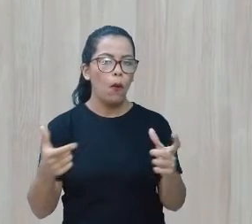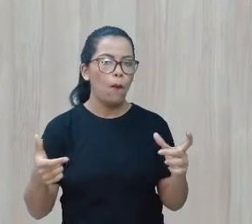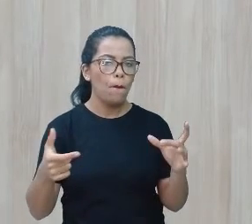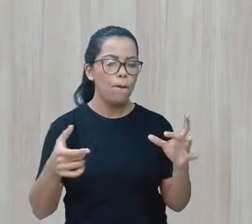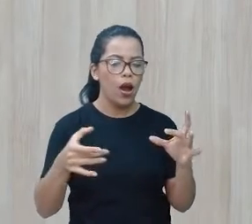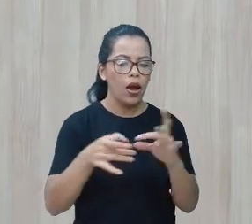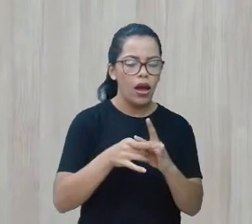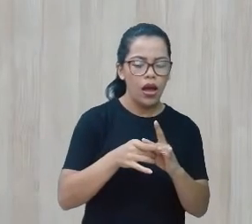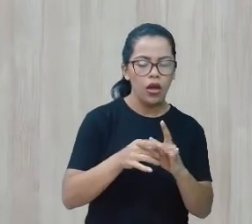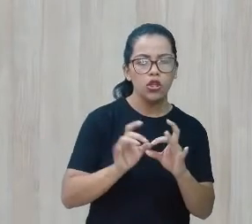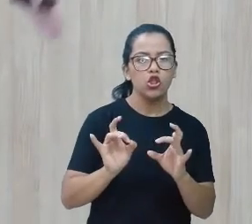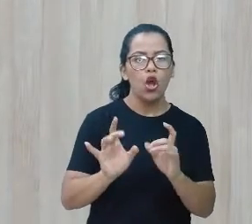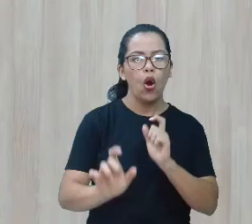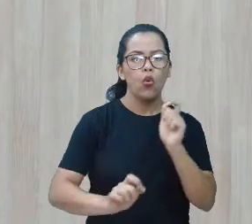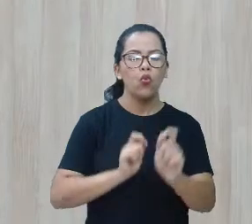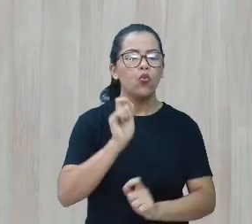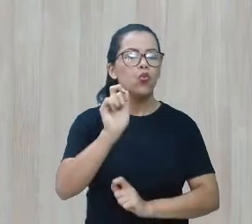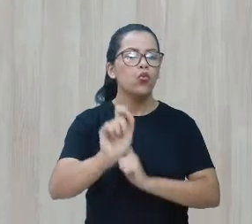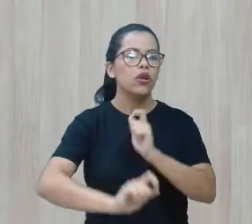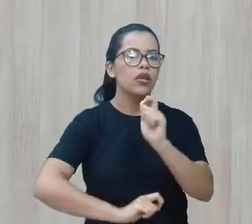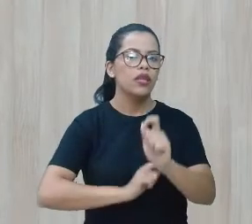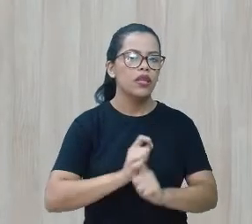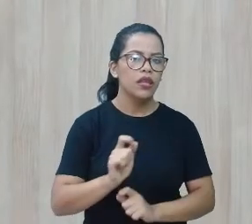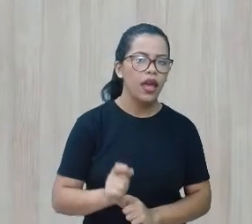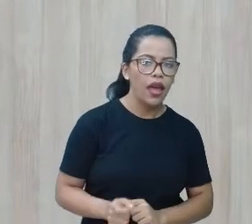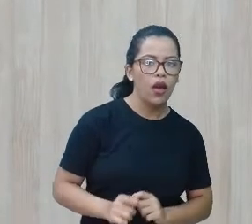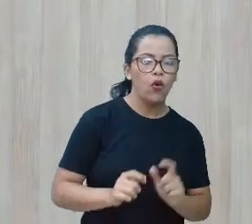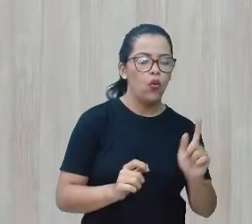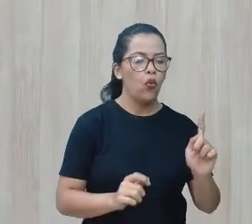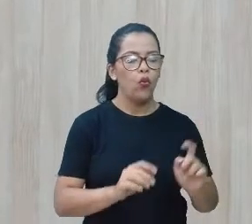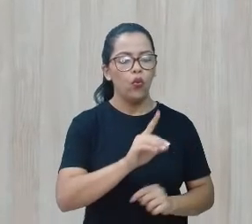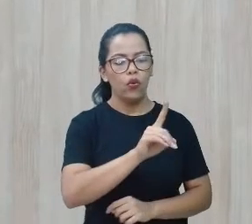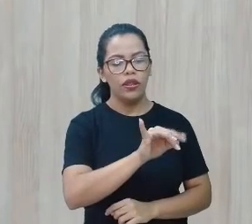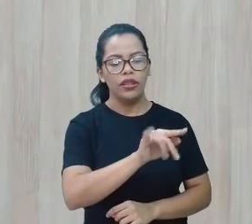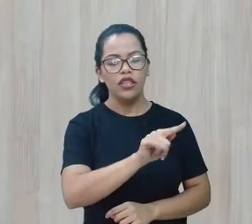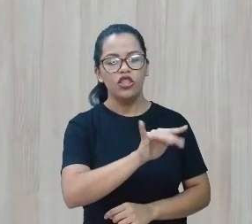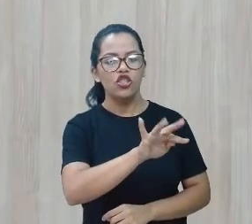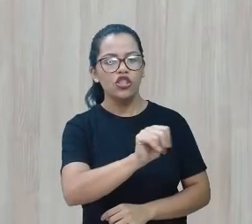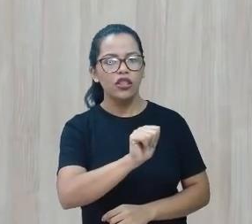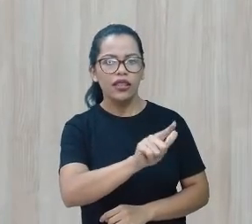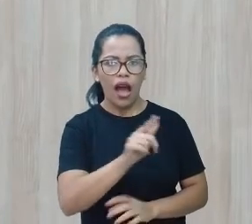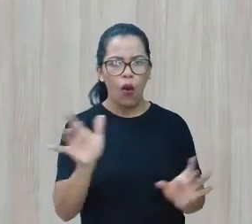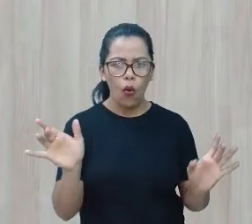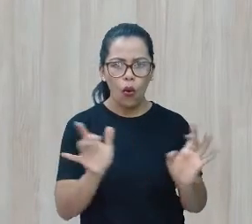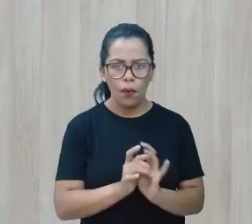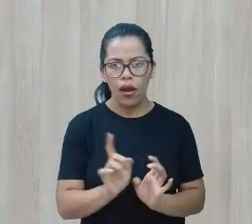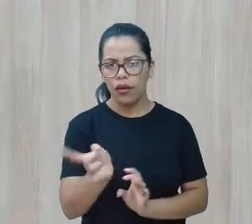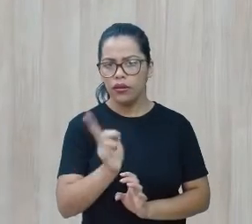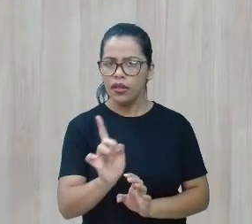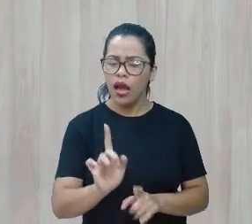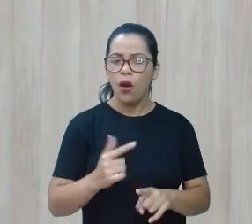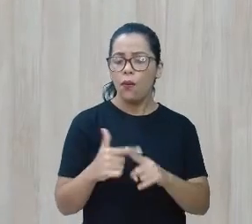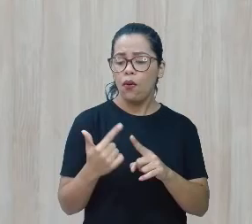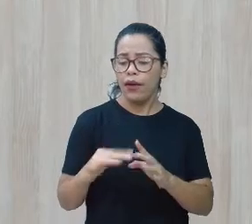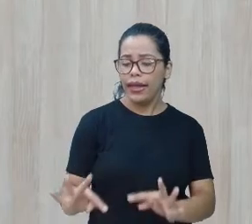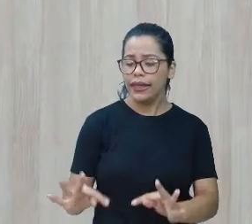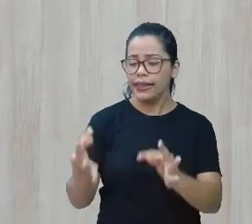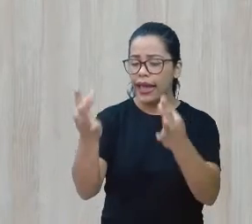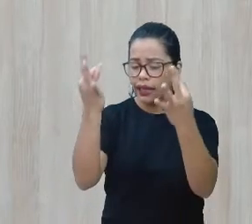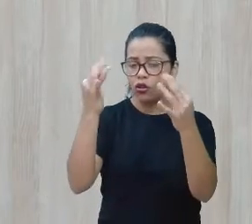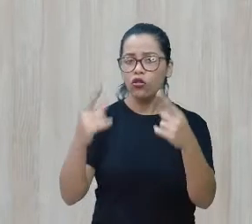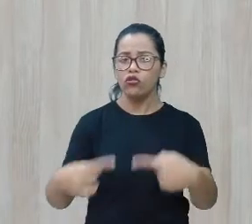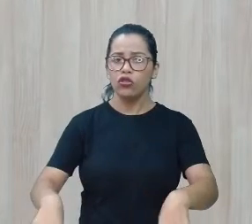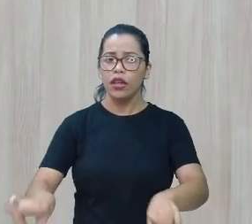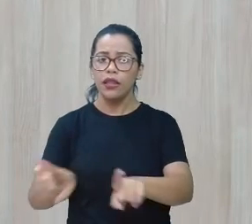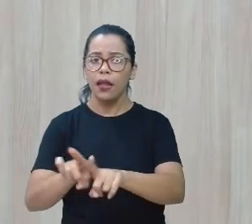apenas. Porque o carro, ele veio de um modelo Flintstone, não sei se vocês assistiram esse desenho, mas a ideia da roda veio de rolar